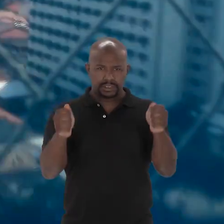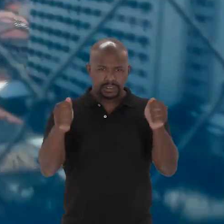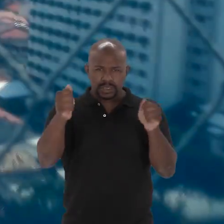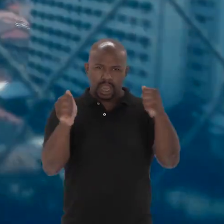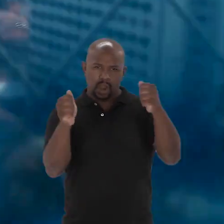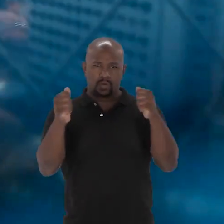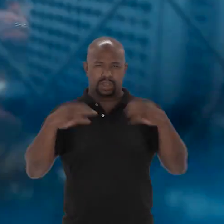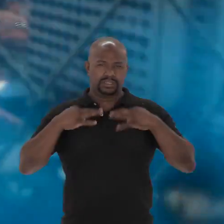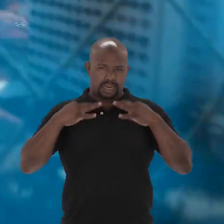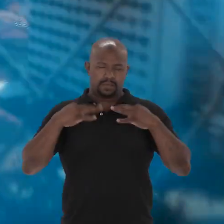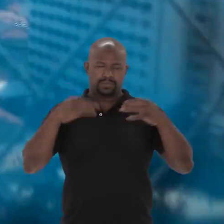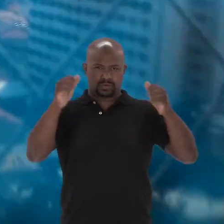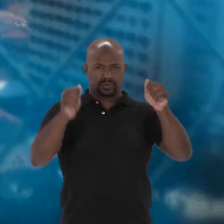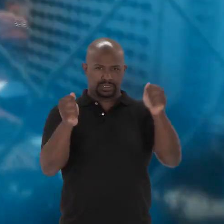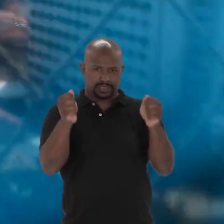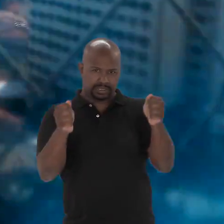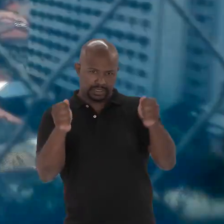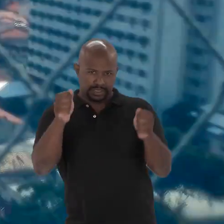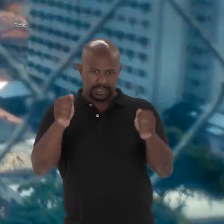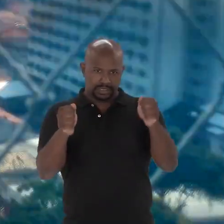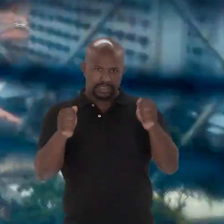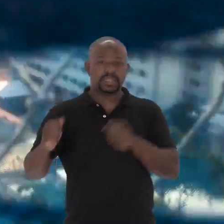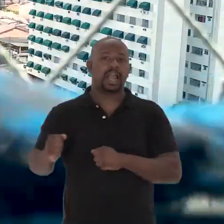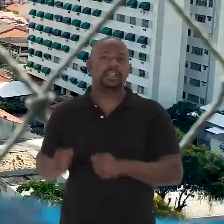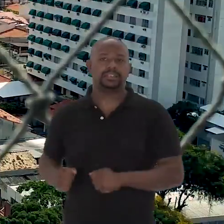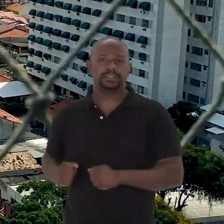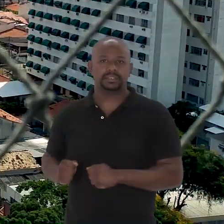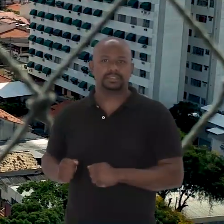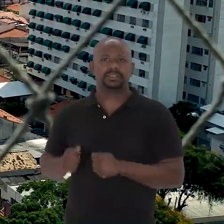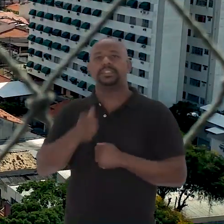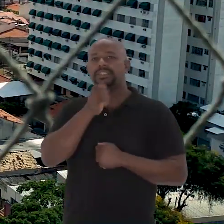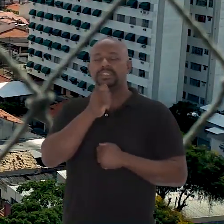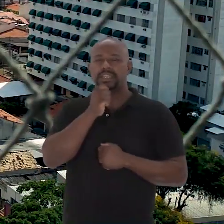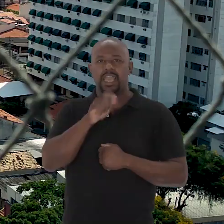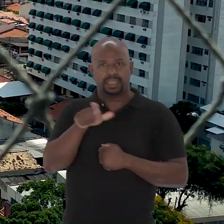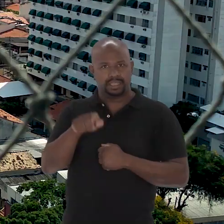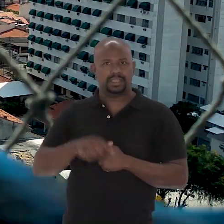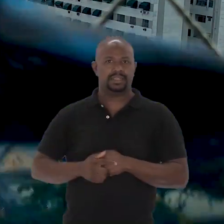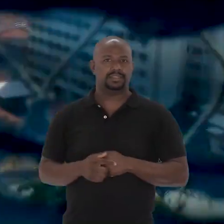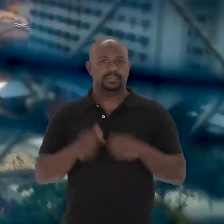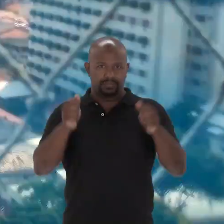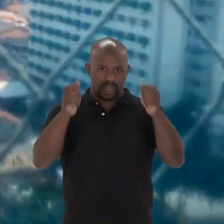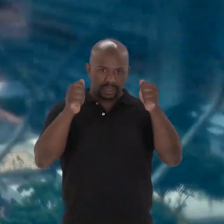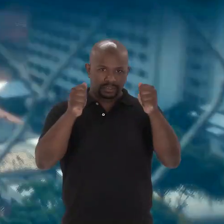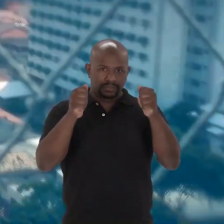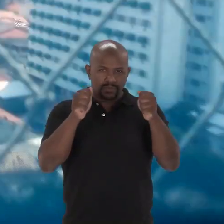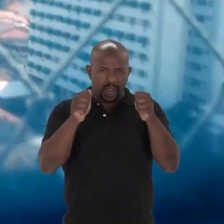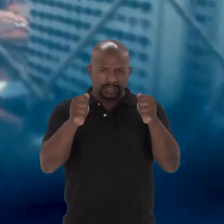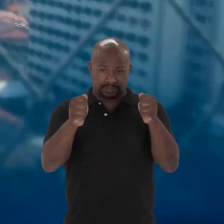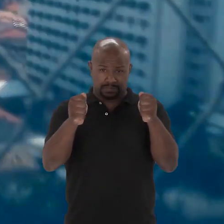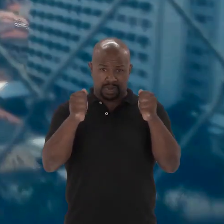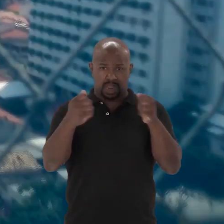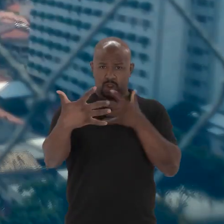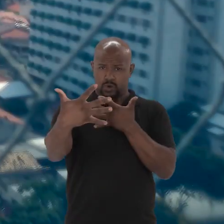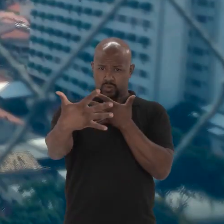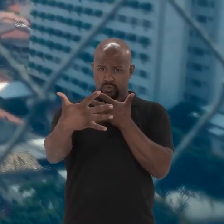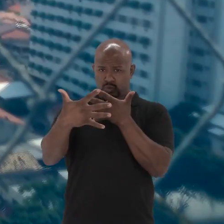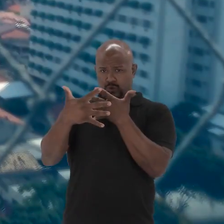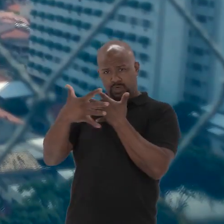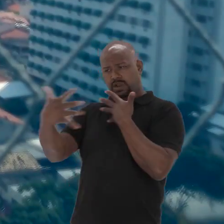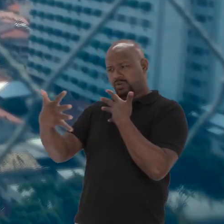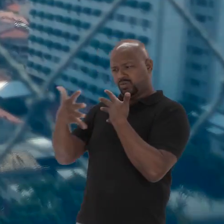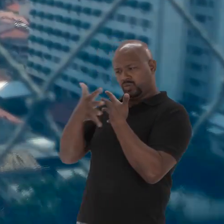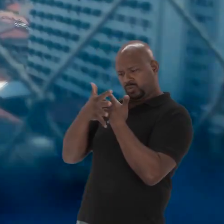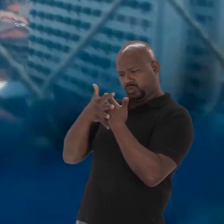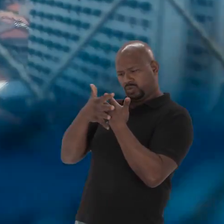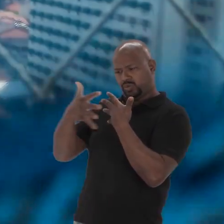essa blusa na frente da câmera, azul quadriculada. E ela sem. E a gente pode chegar um pouco mais próximo e um